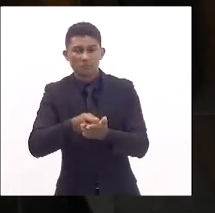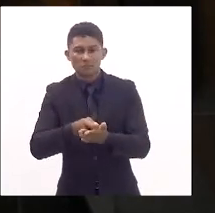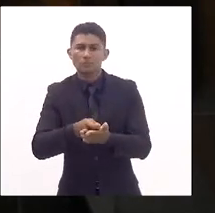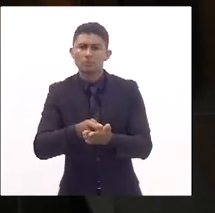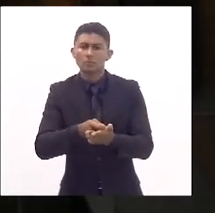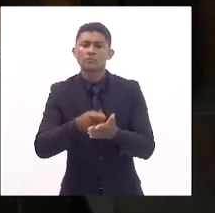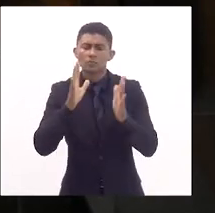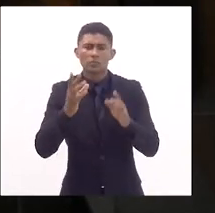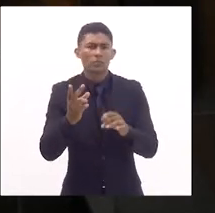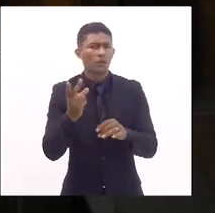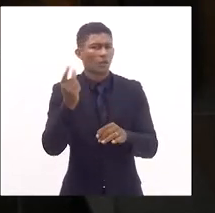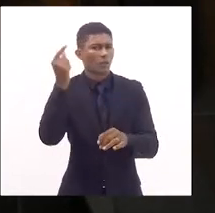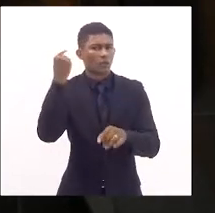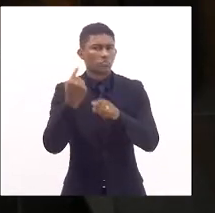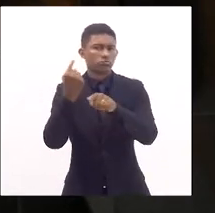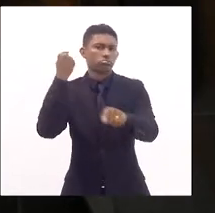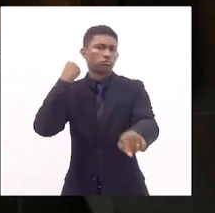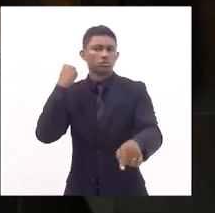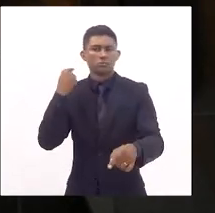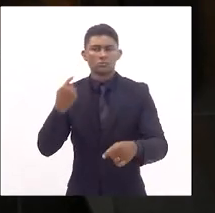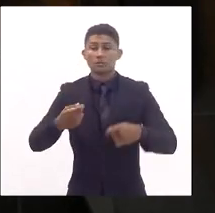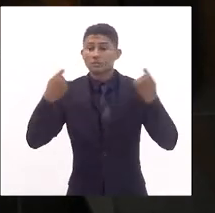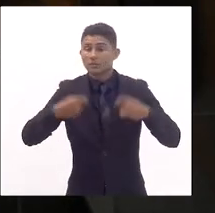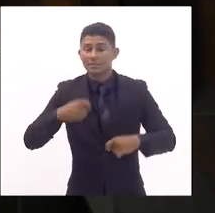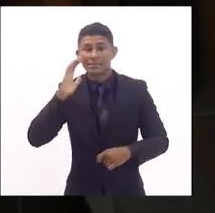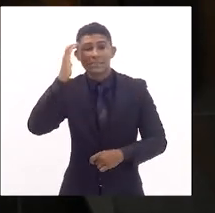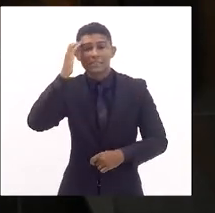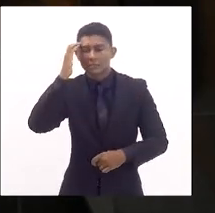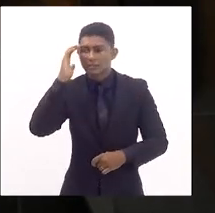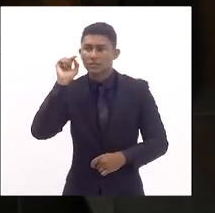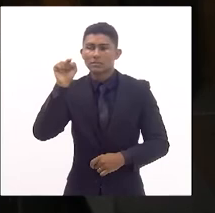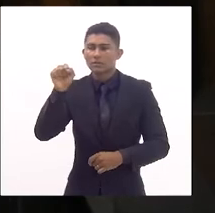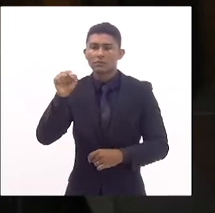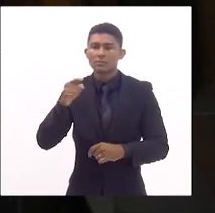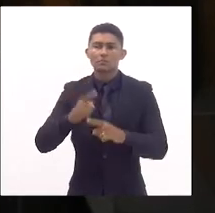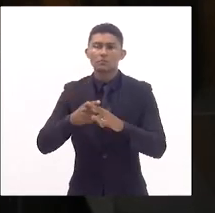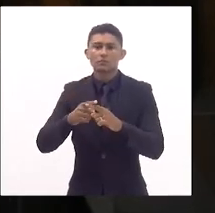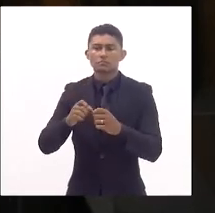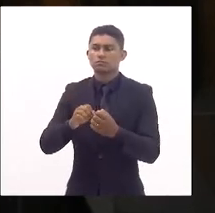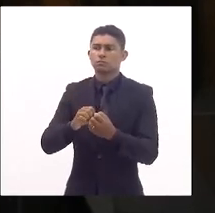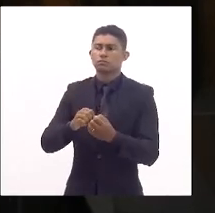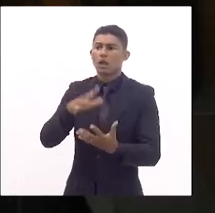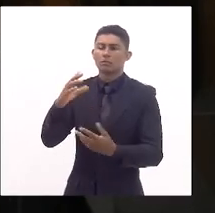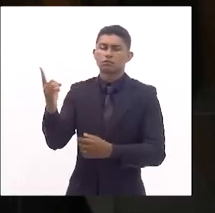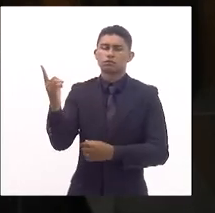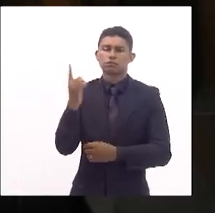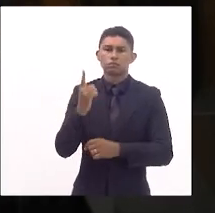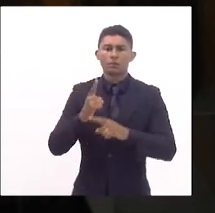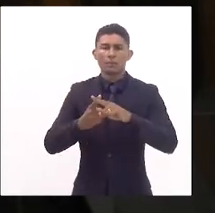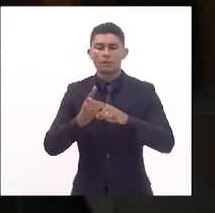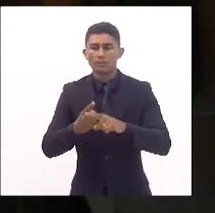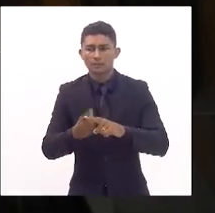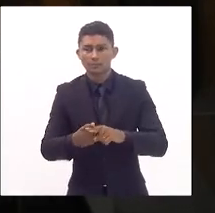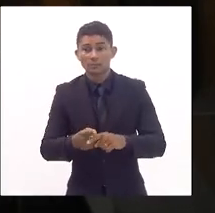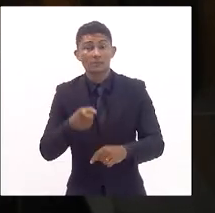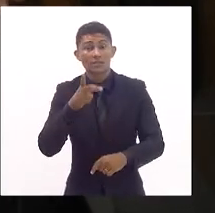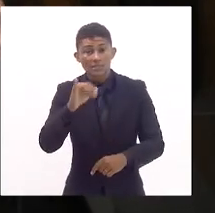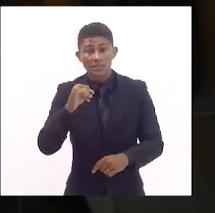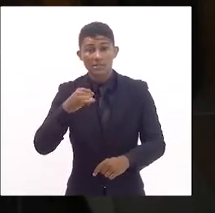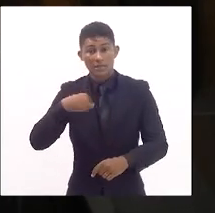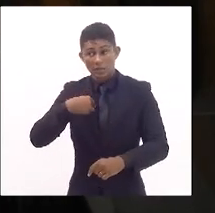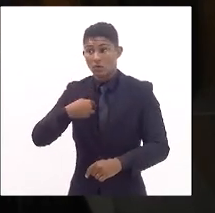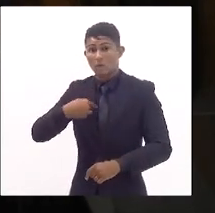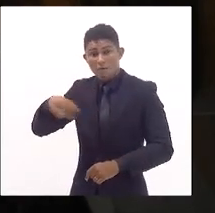tempo assombração tem que saber para que aparece Presidente o que pau que dá em Chico dá em Francisco e se eu tiver que ir 10